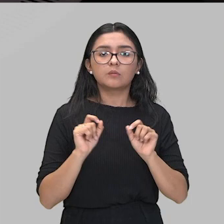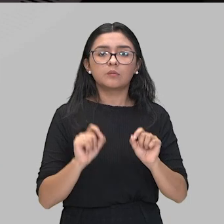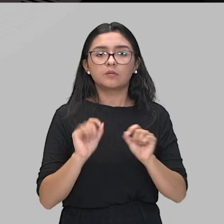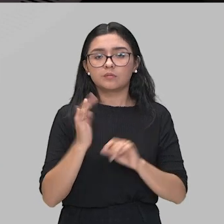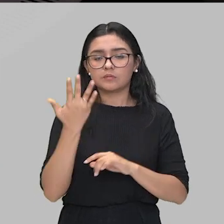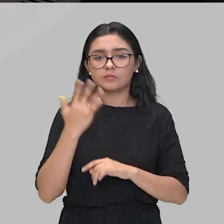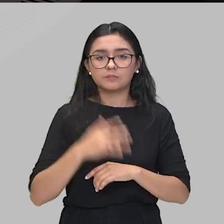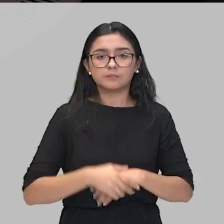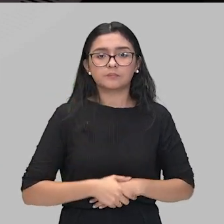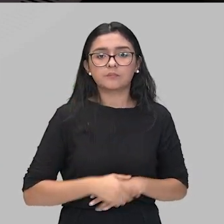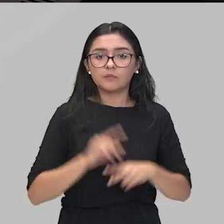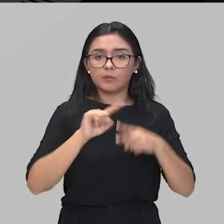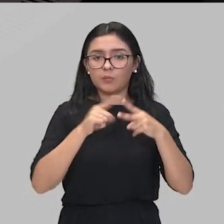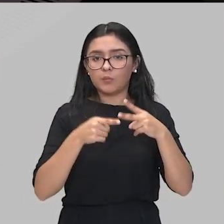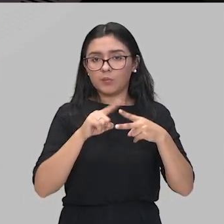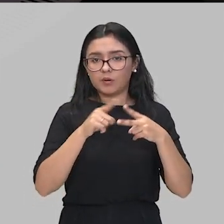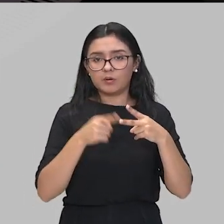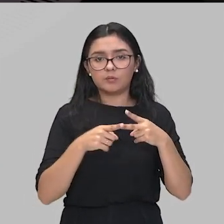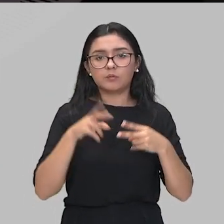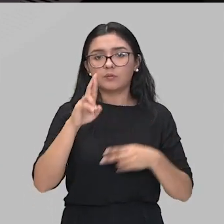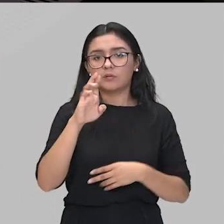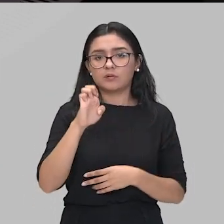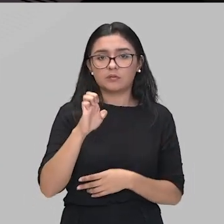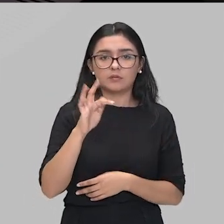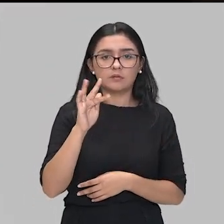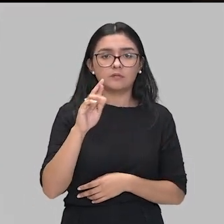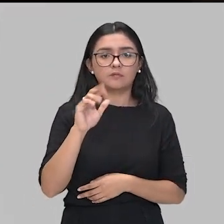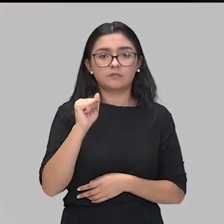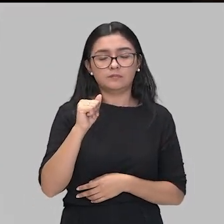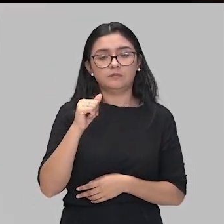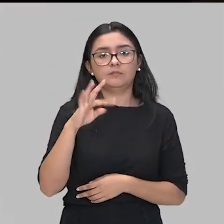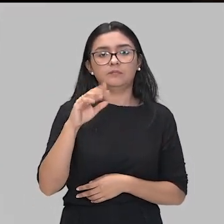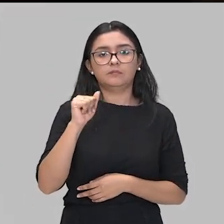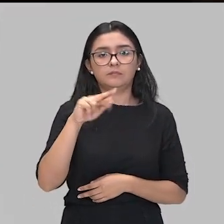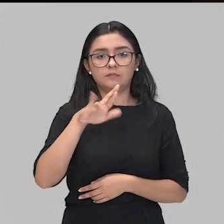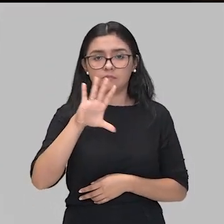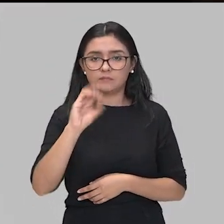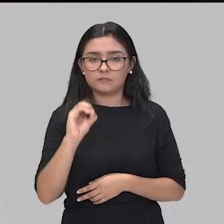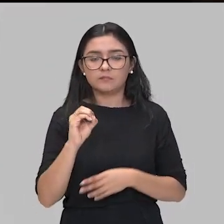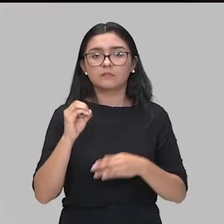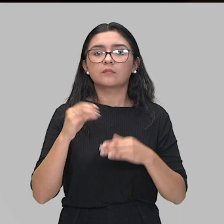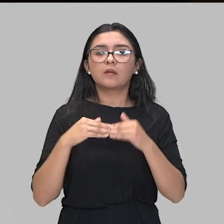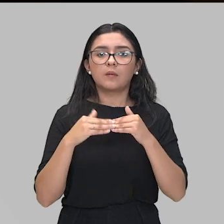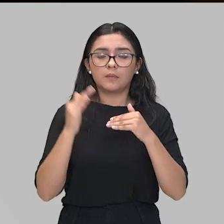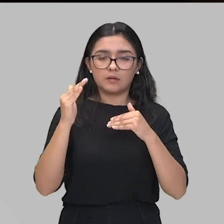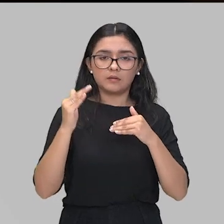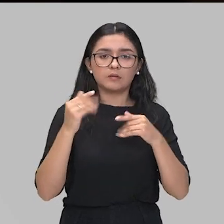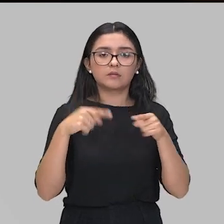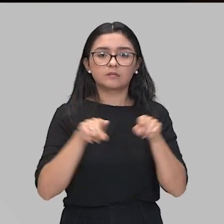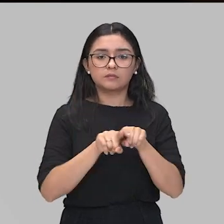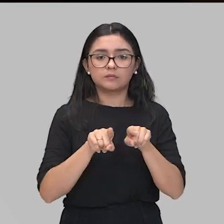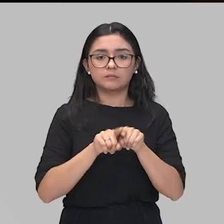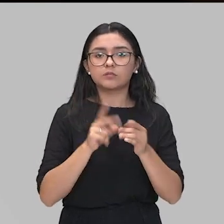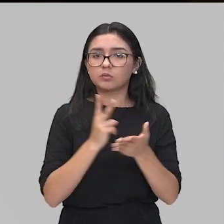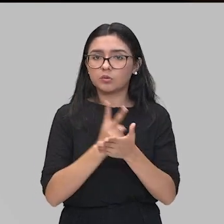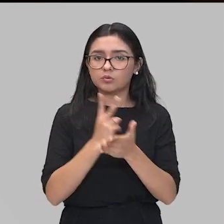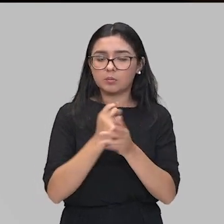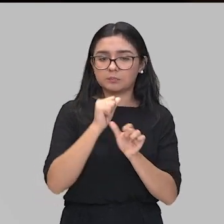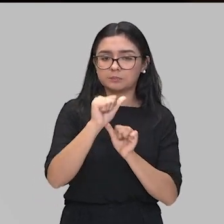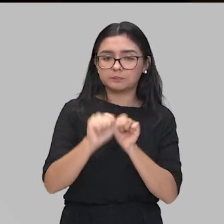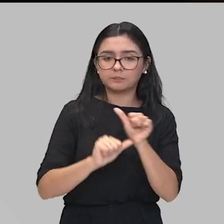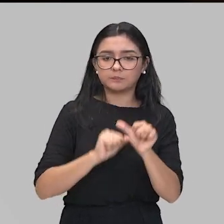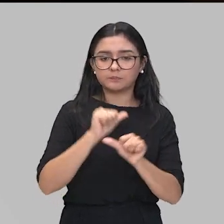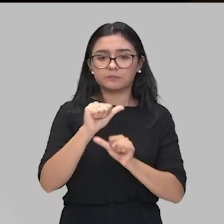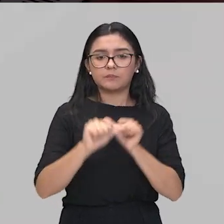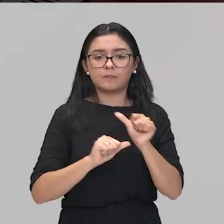ângulo refratado aumenta. Se chegarmos ao extremo de continuarmos a aumentar o ângulo incidente, de forma